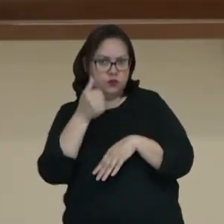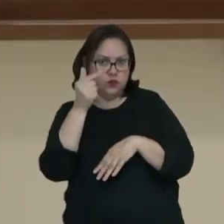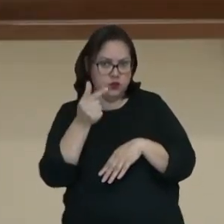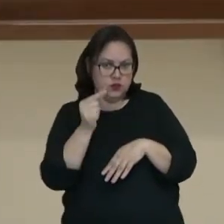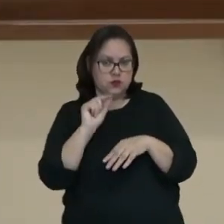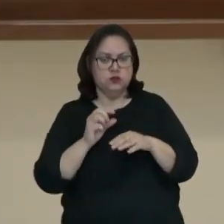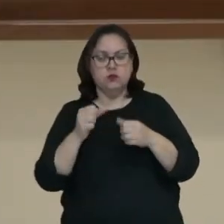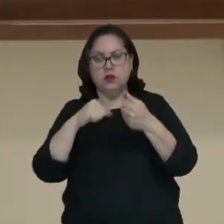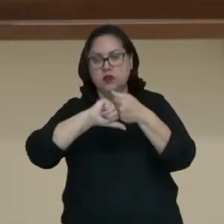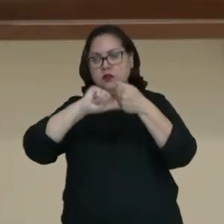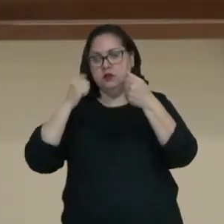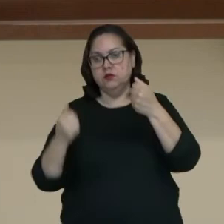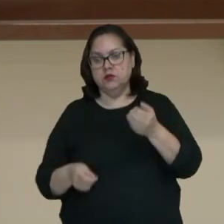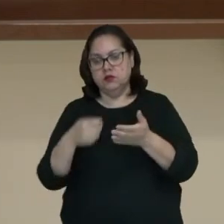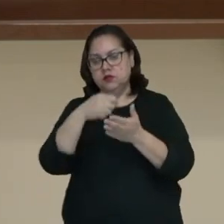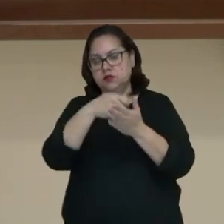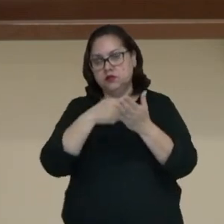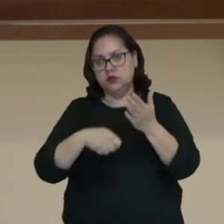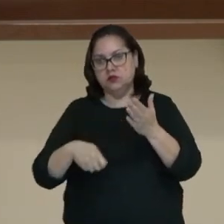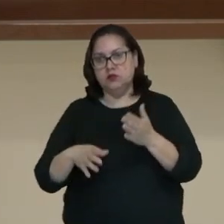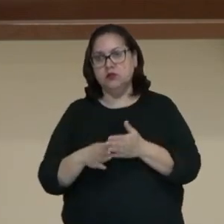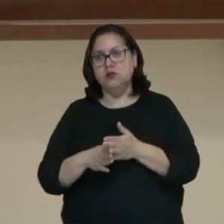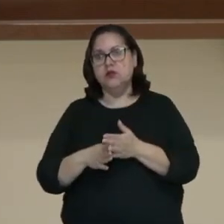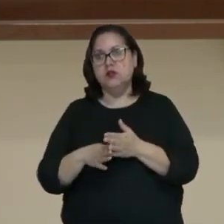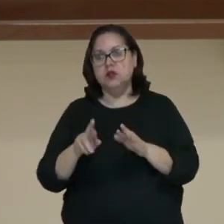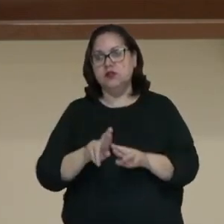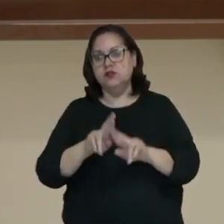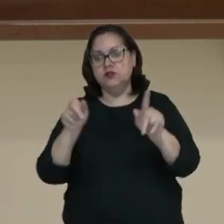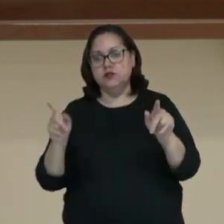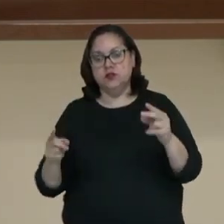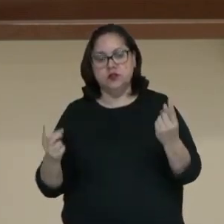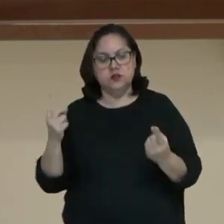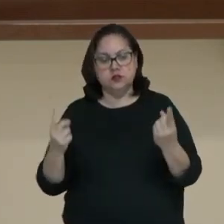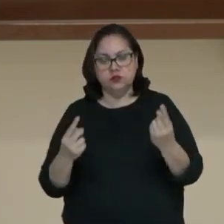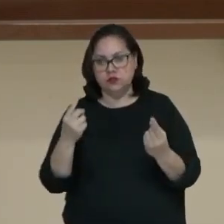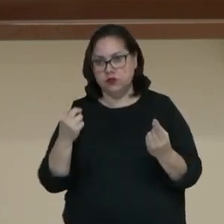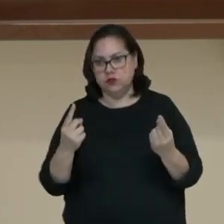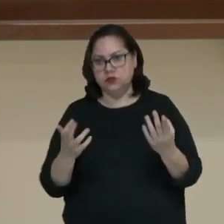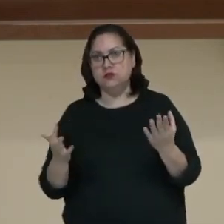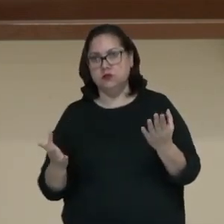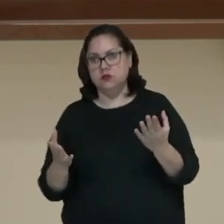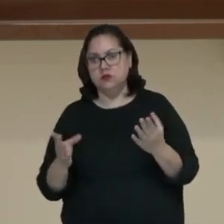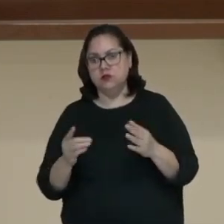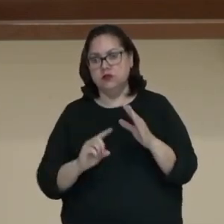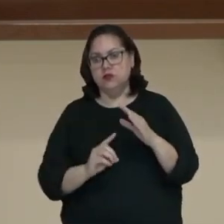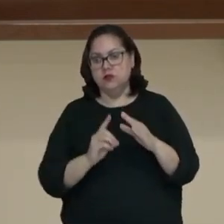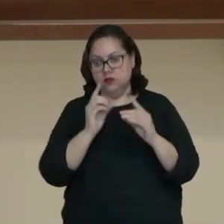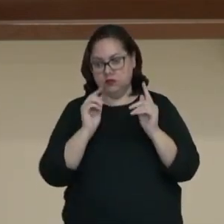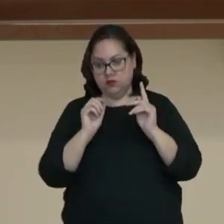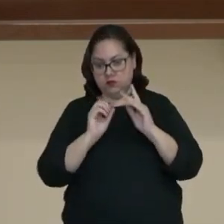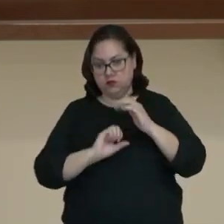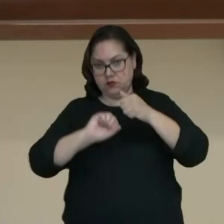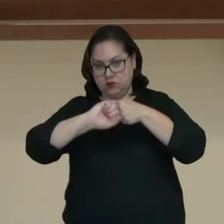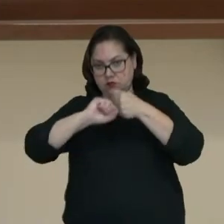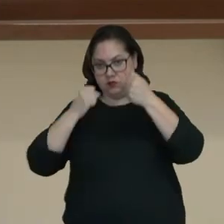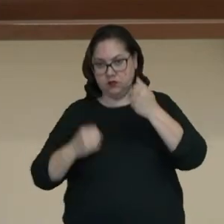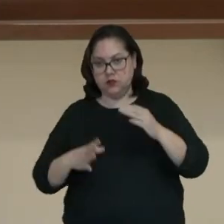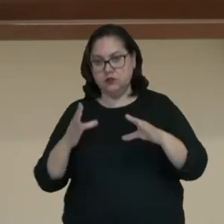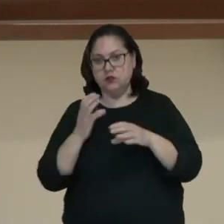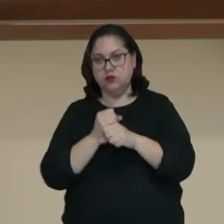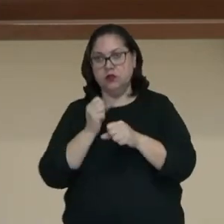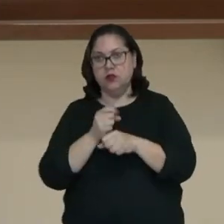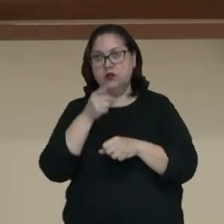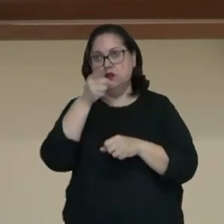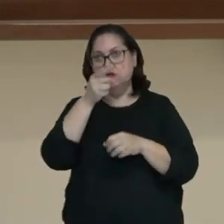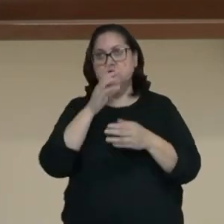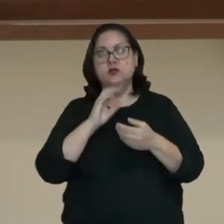a democracia, escreva sobre as diferenças, né, entre esses dois regimes democráticos e a democracia no geral. Então, agora é